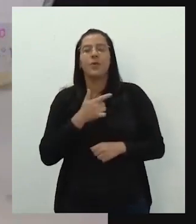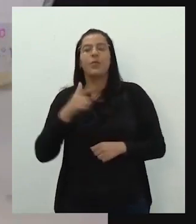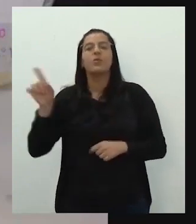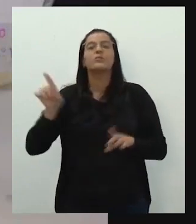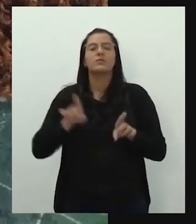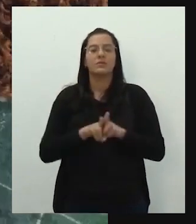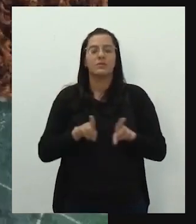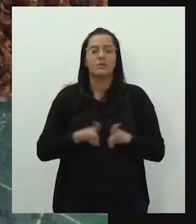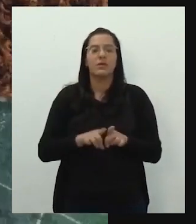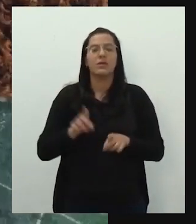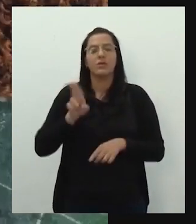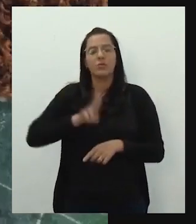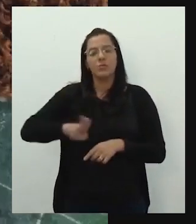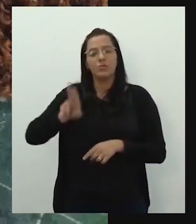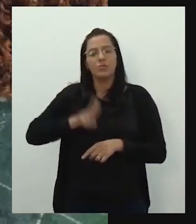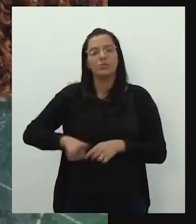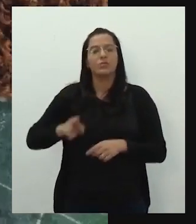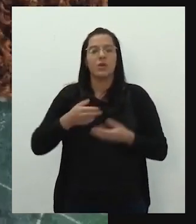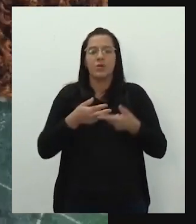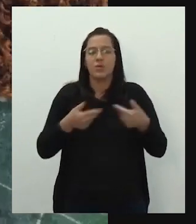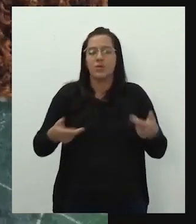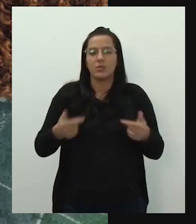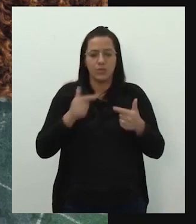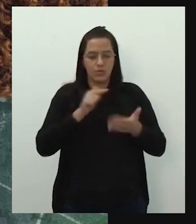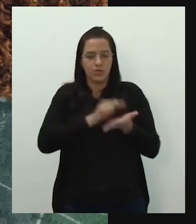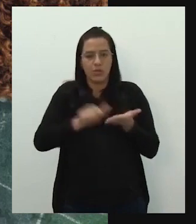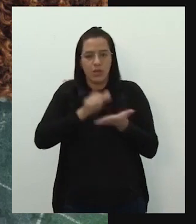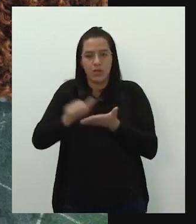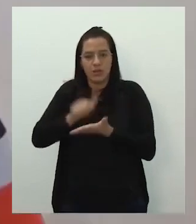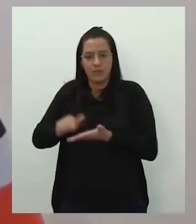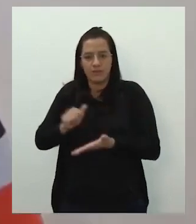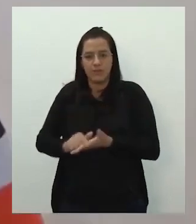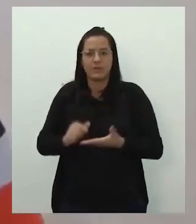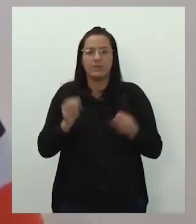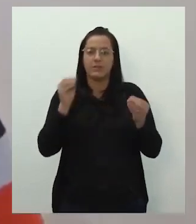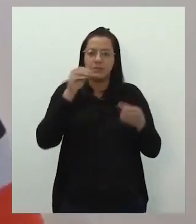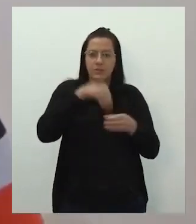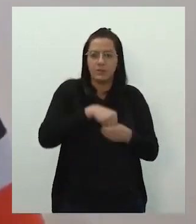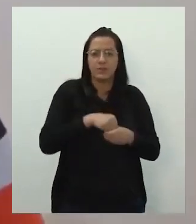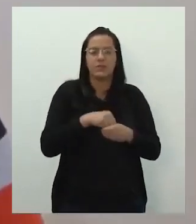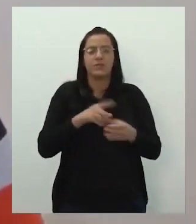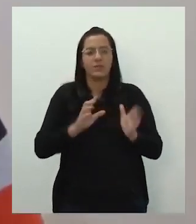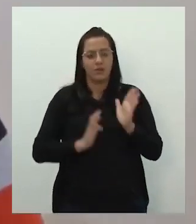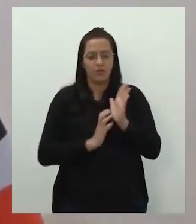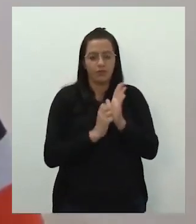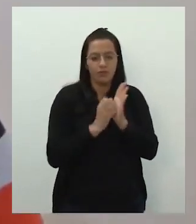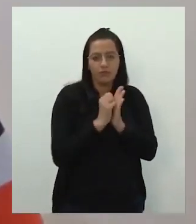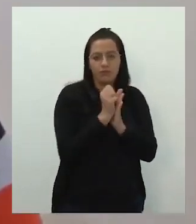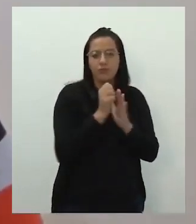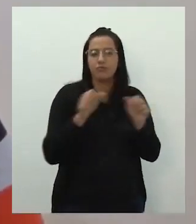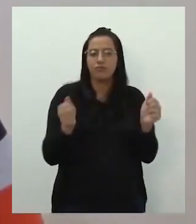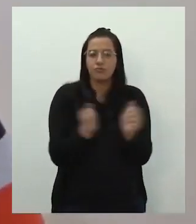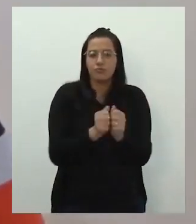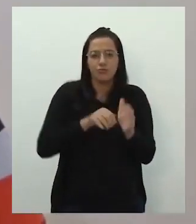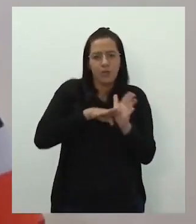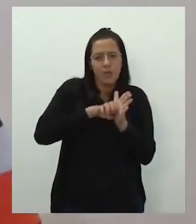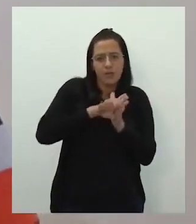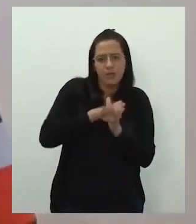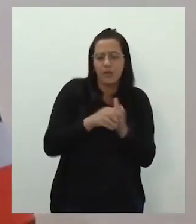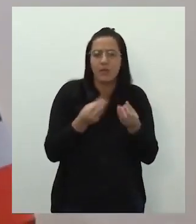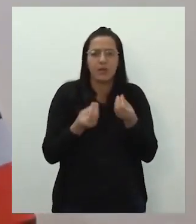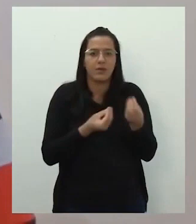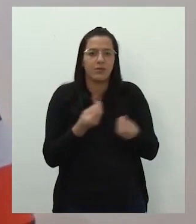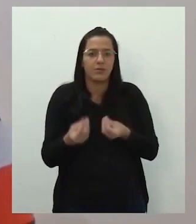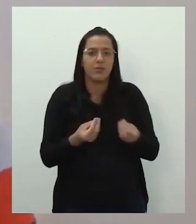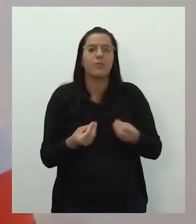se efetivamente funcionam como as bactérias e os fungos. Os estudantes, após as práticas, mudam a forma como veem